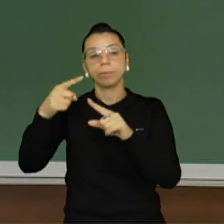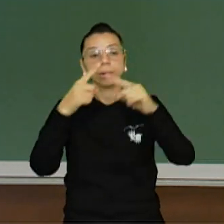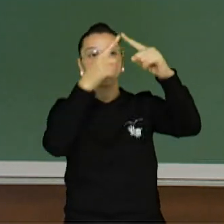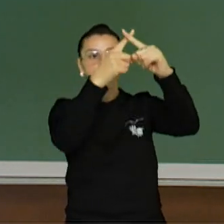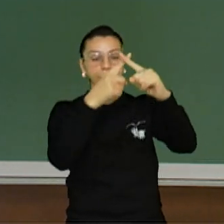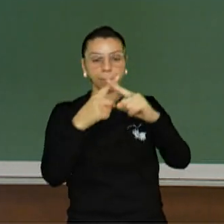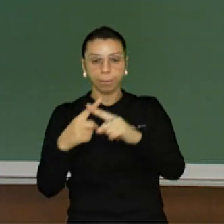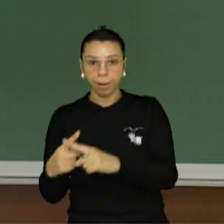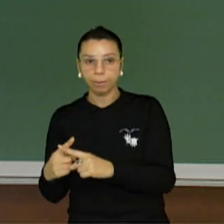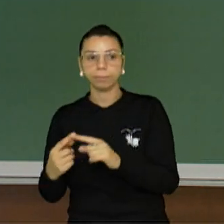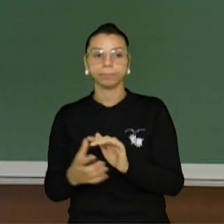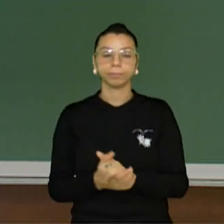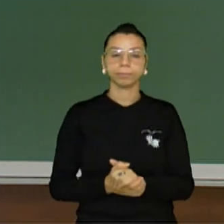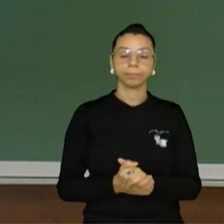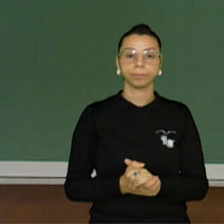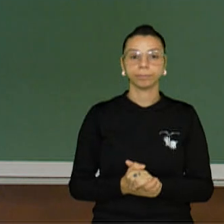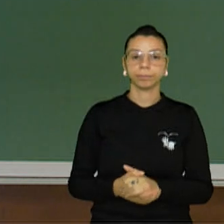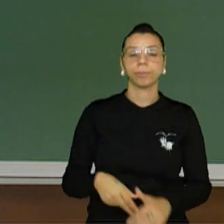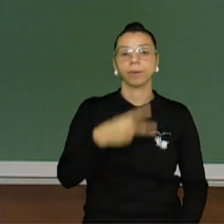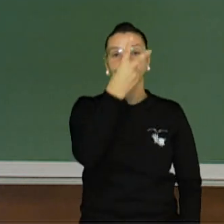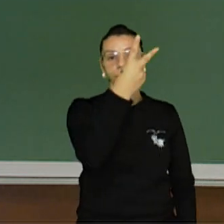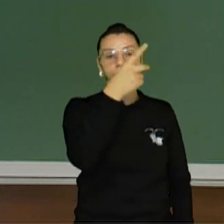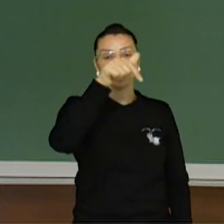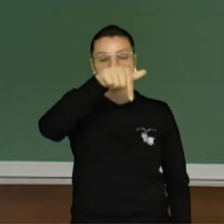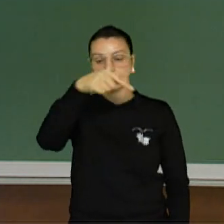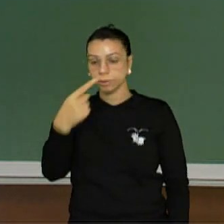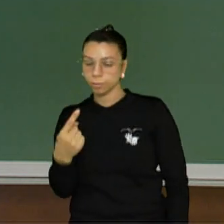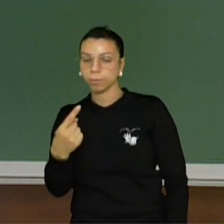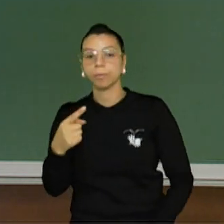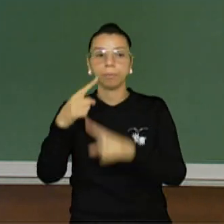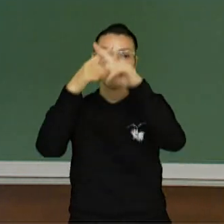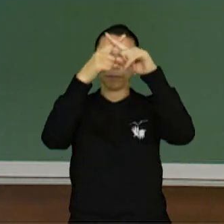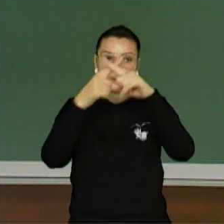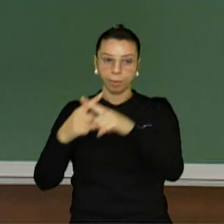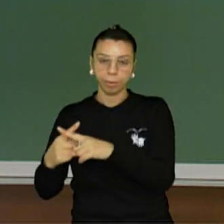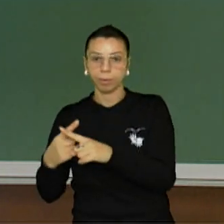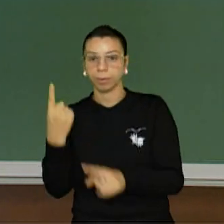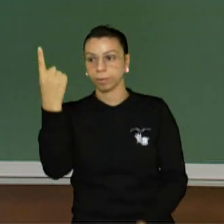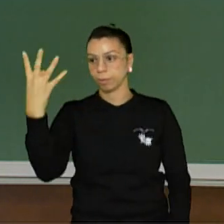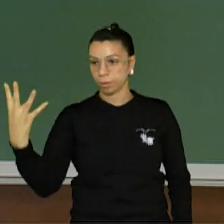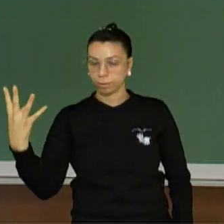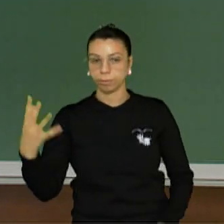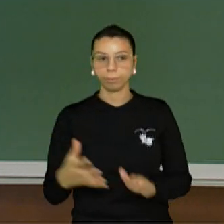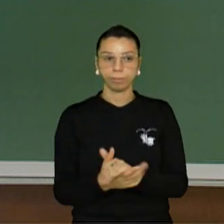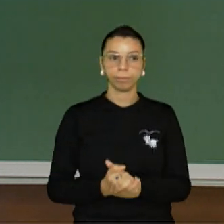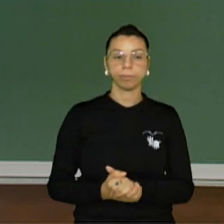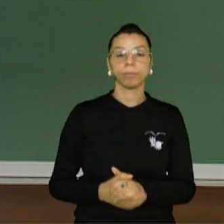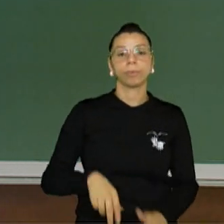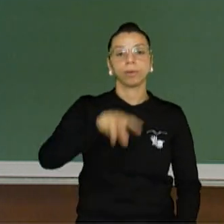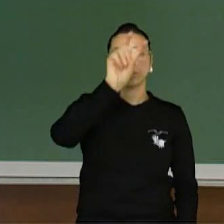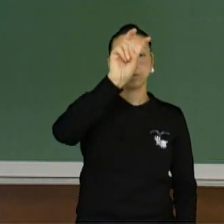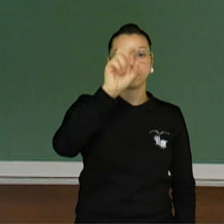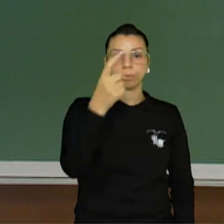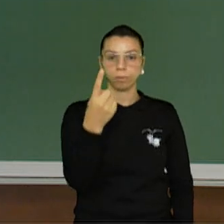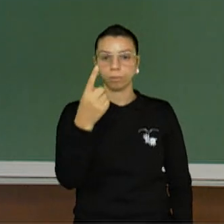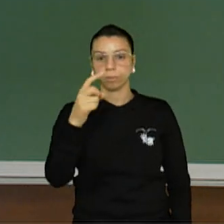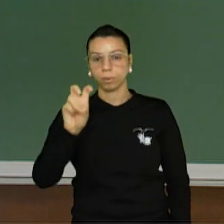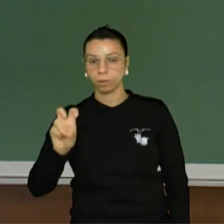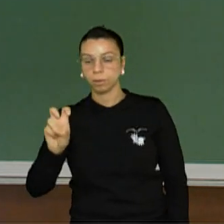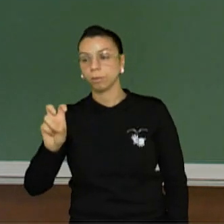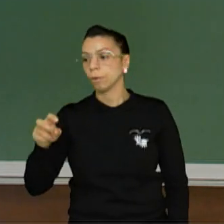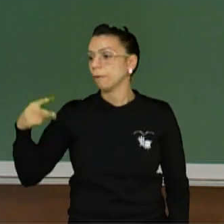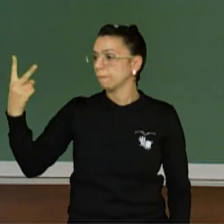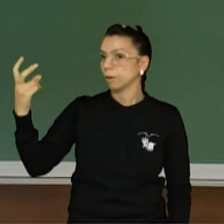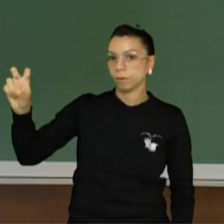lá, as diagonais 2, 7, 1, multipliquei, tá aqui, 14. 5, 1 e 5,